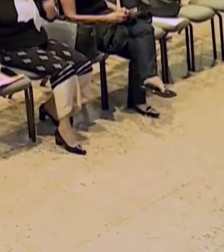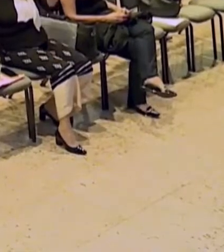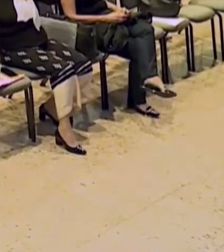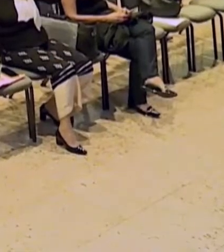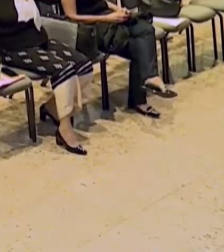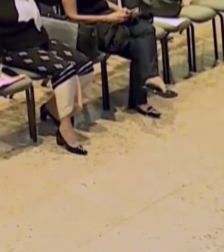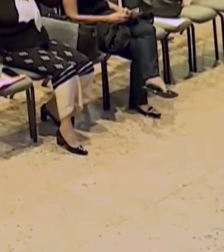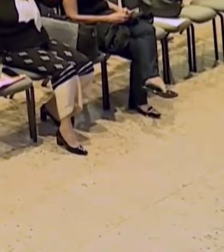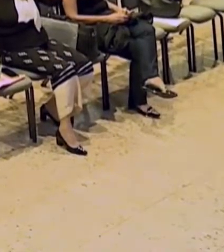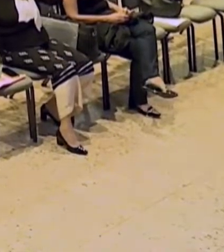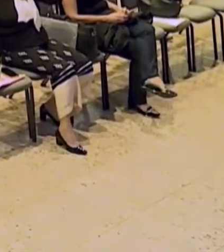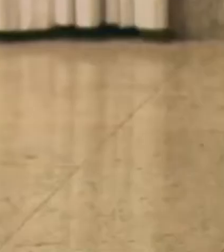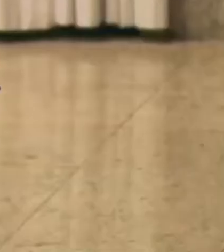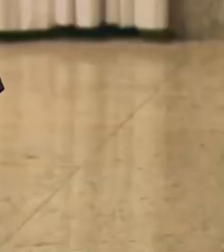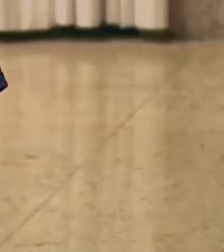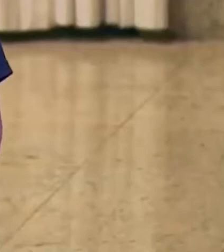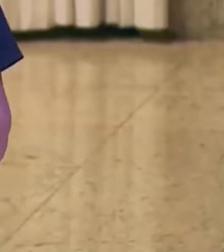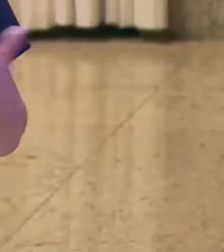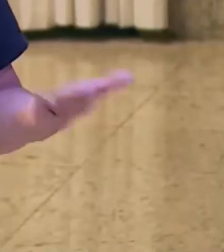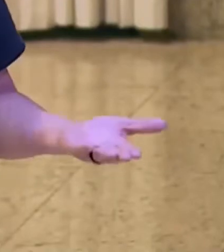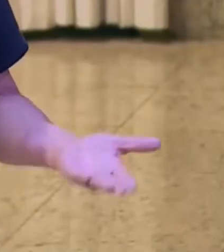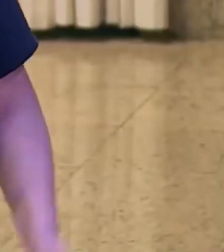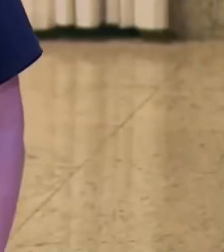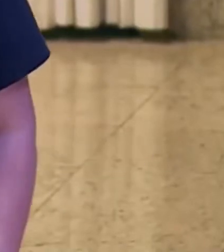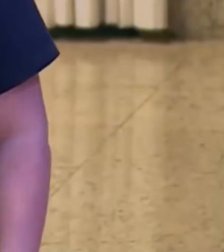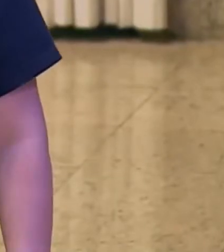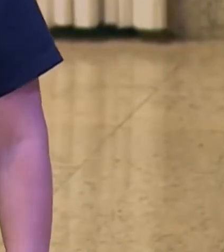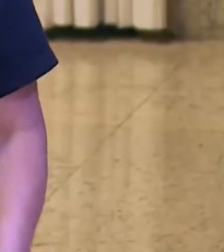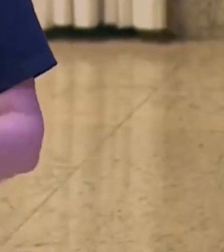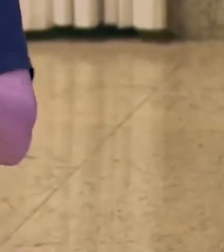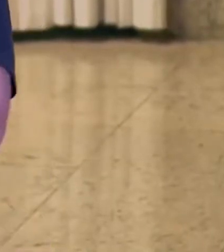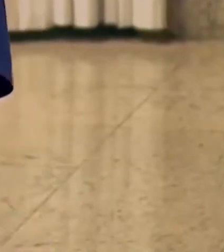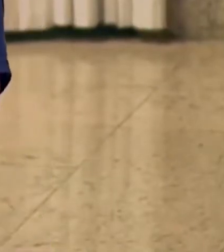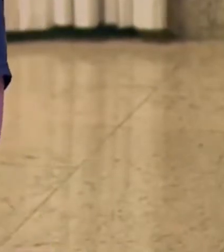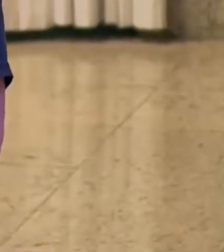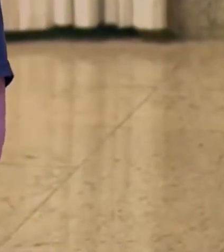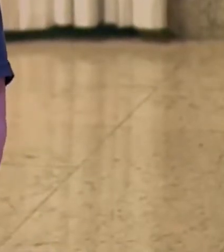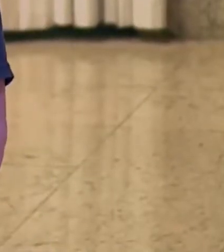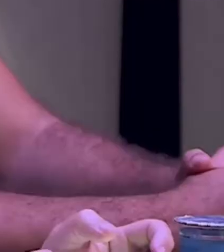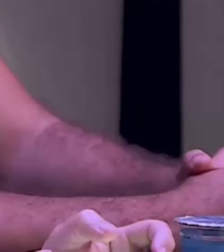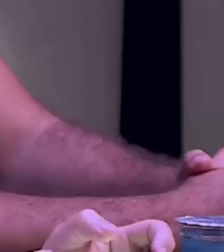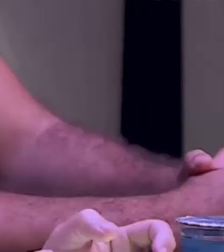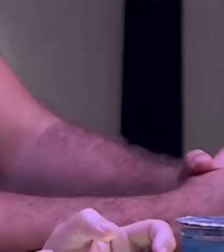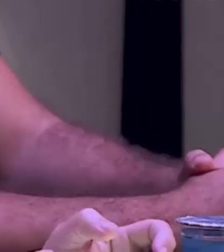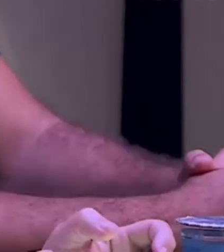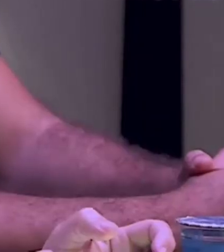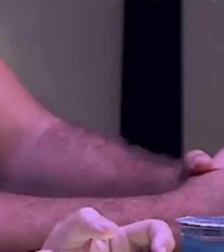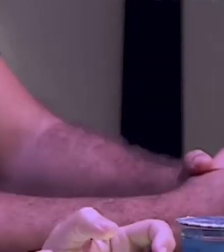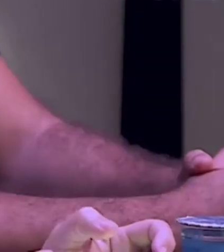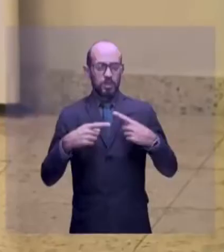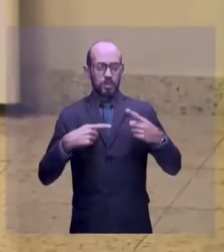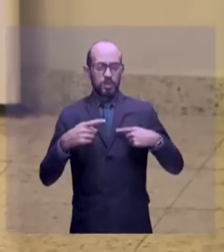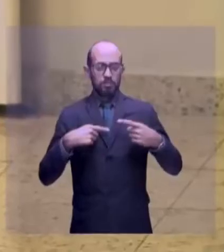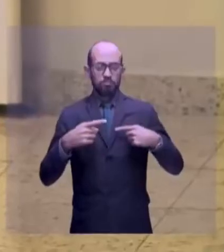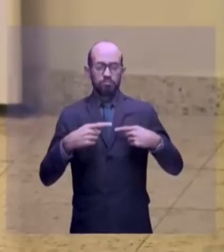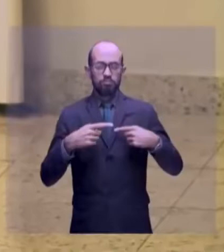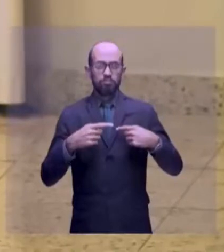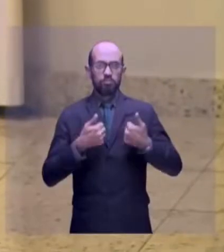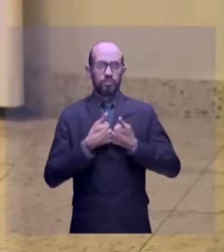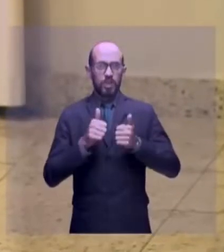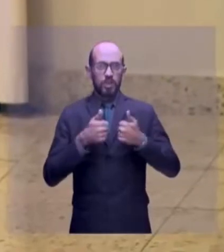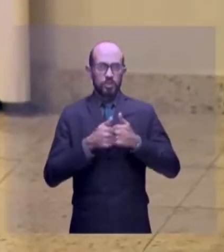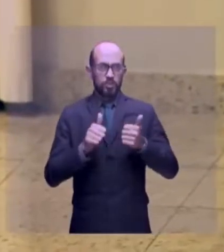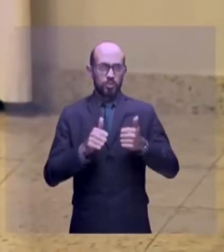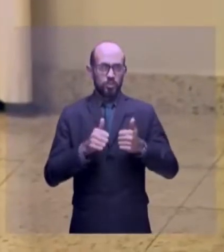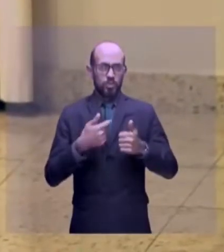cobraram soluções na Avenida Brasil, investimentos na área da cultura, mais acesso à água, soluções de mobilidade, já que a